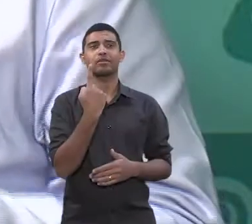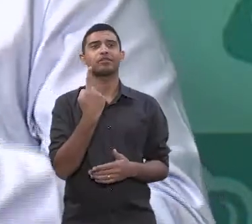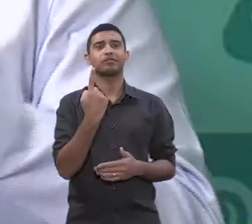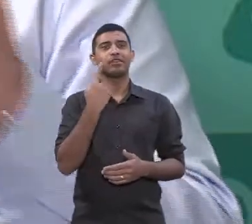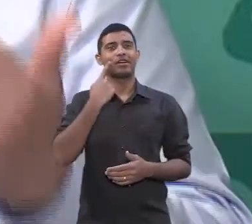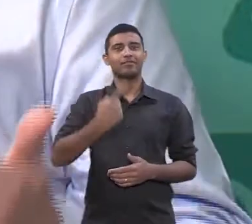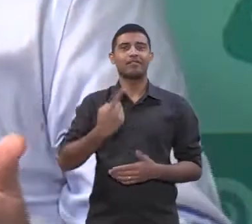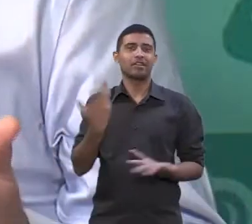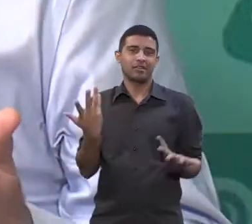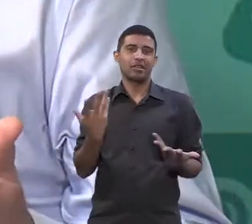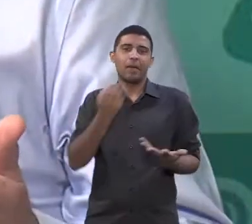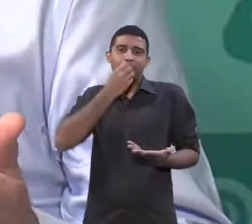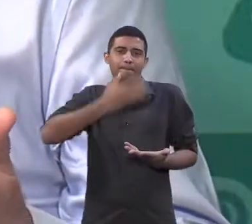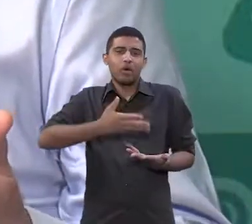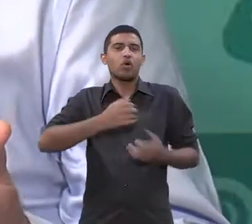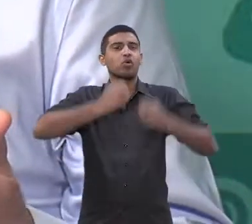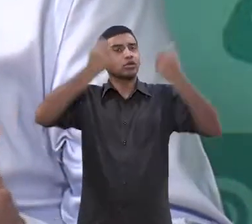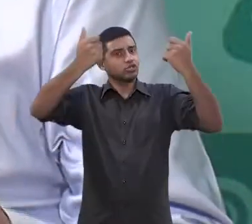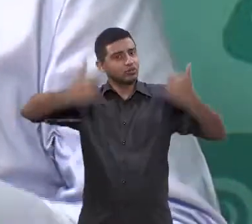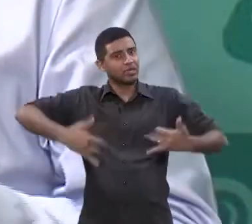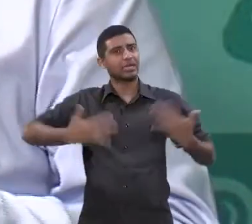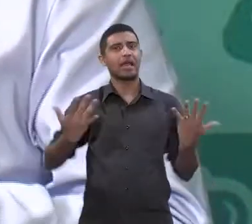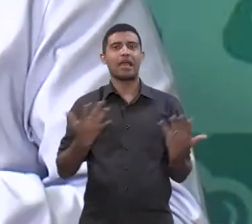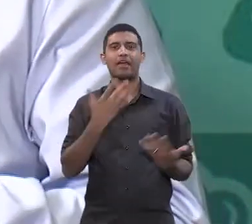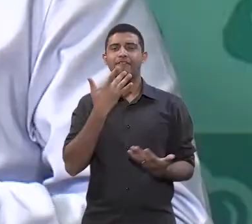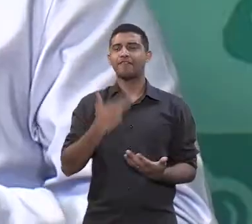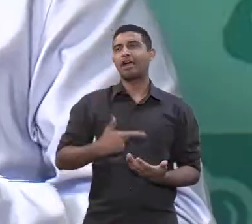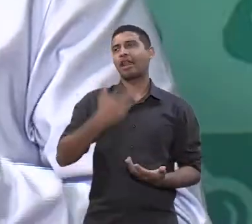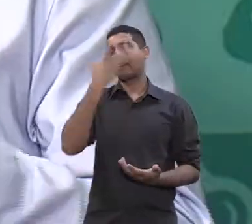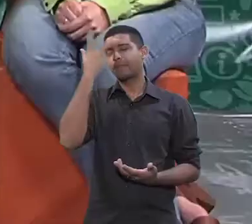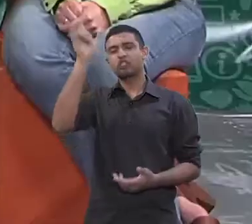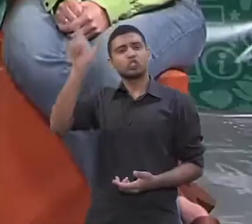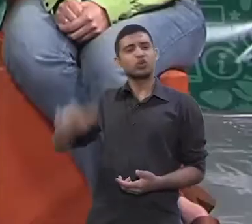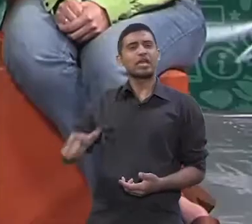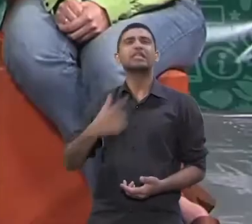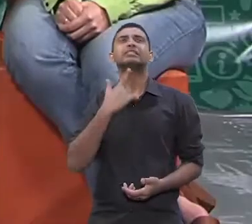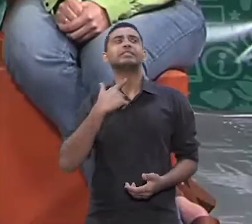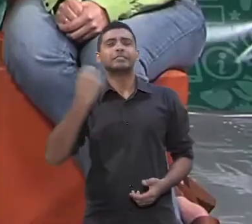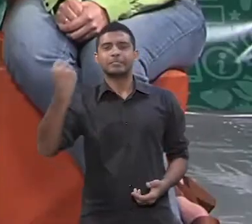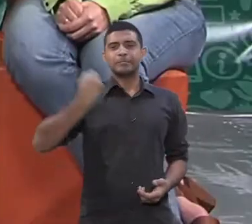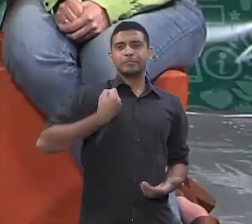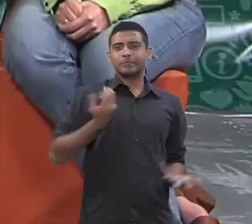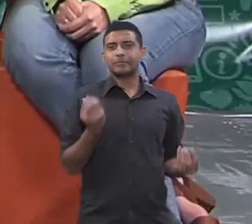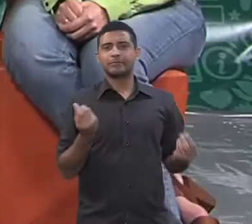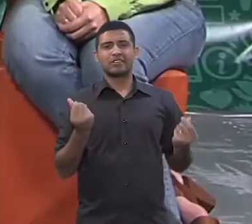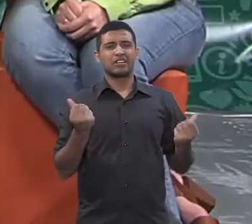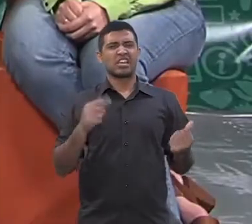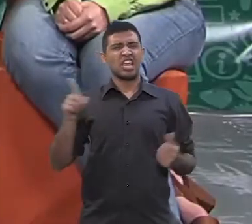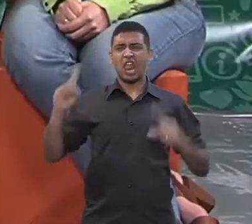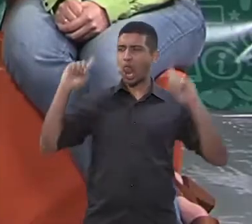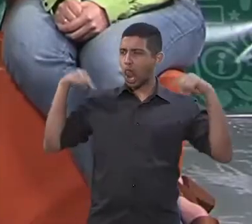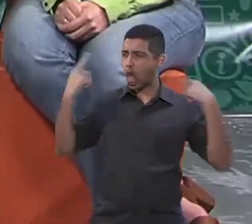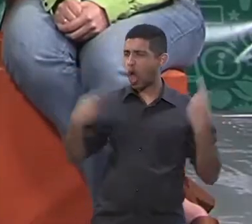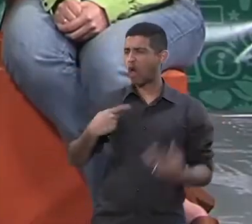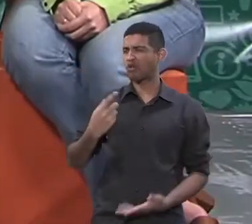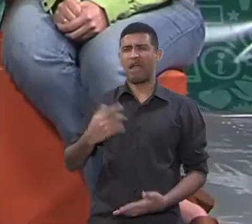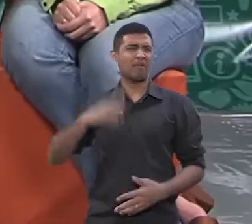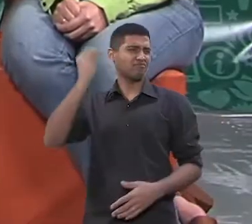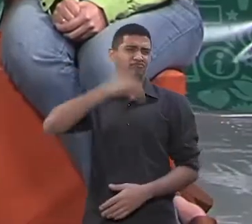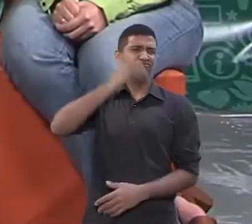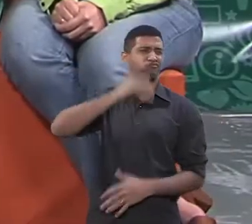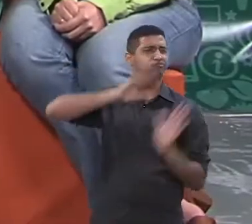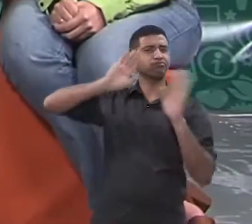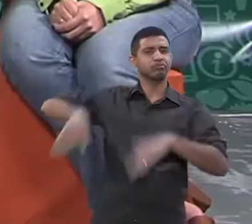para desmistificar essa história de que suicida é um louco, é um fraco, enfim, né? Então está sendo muito bom